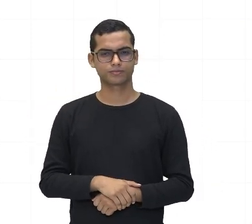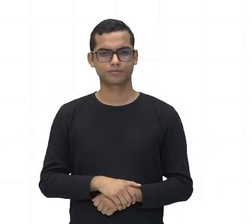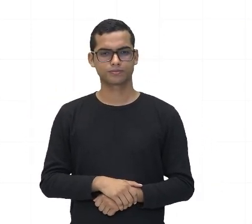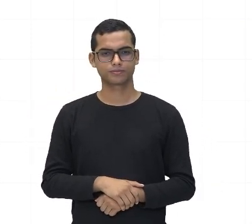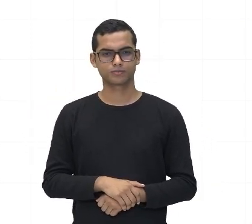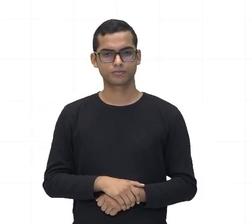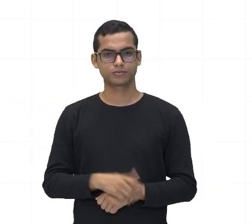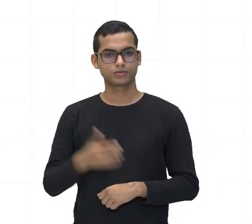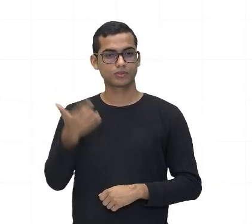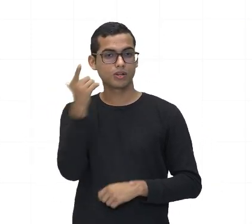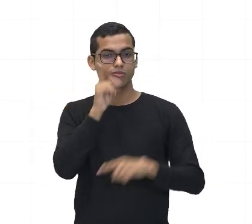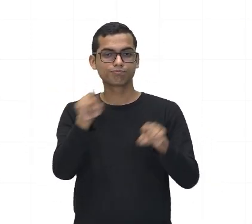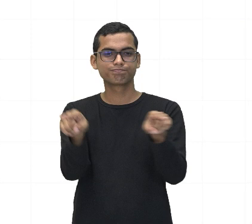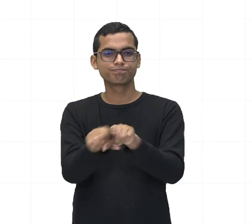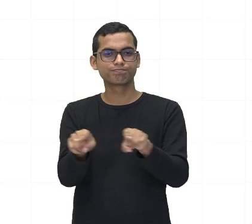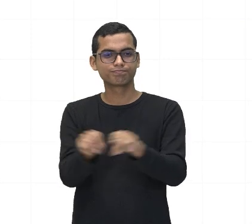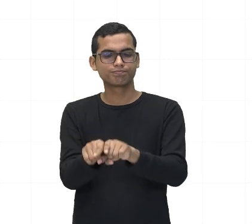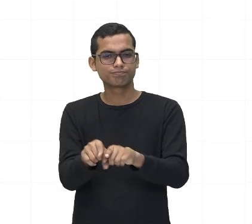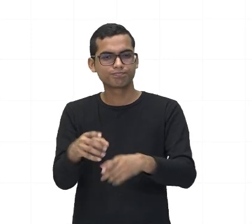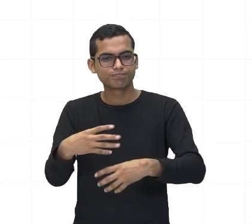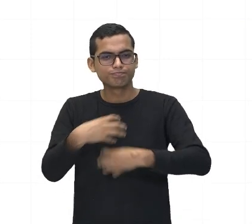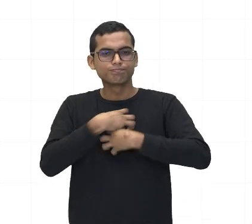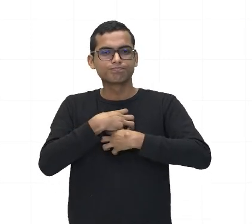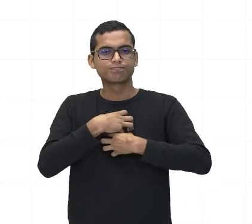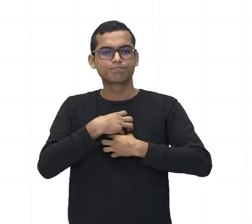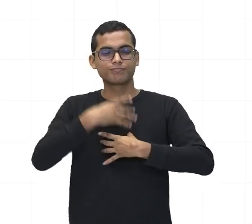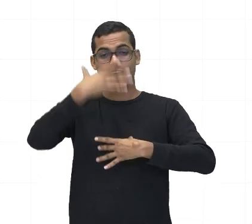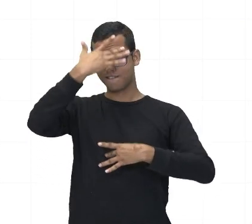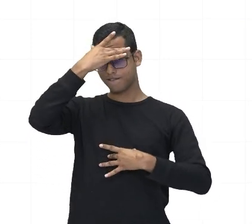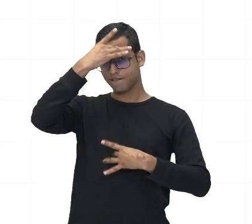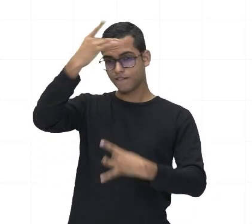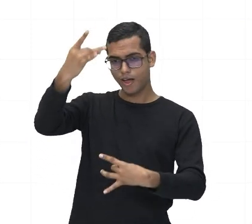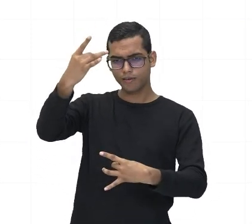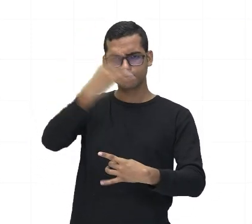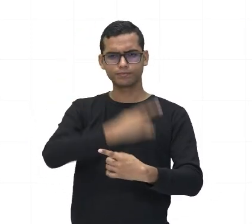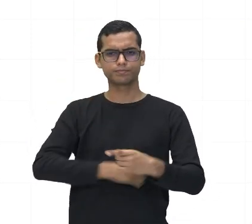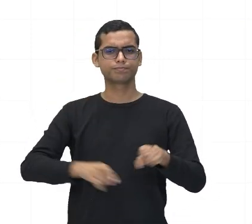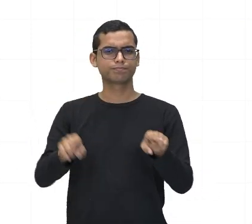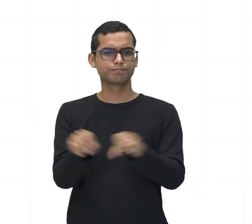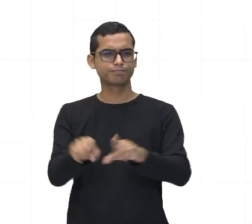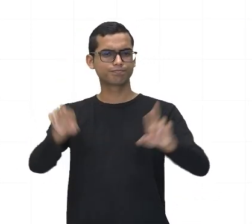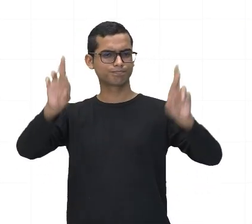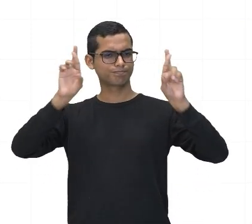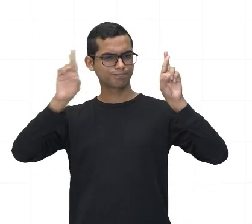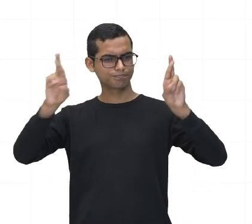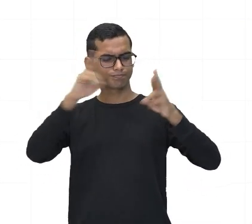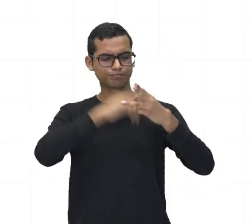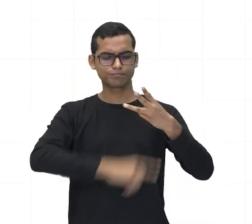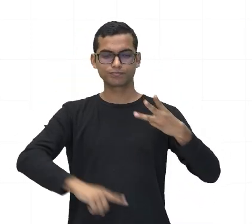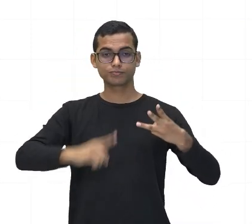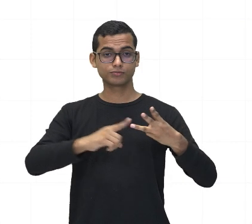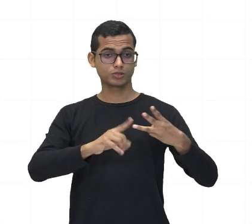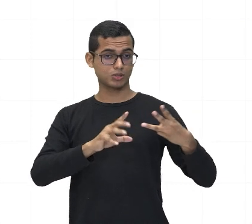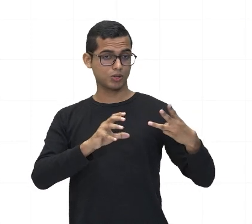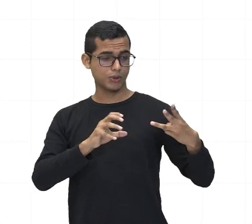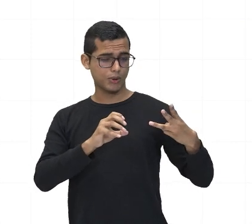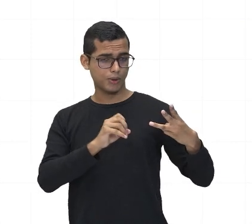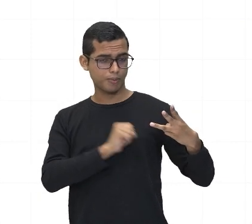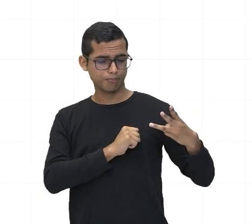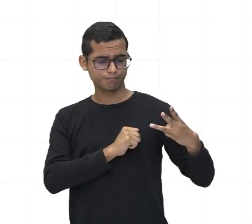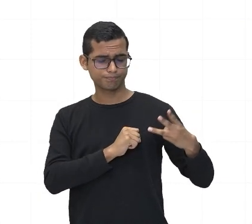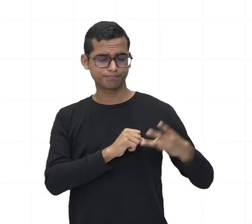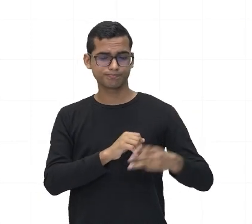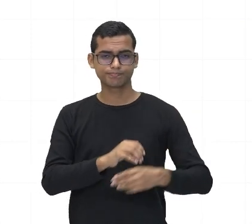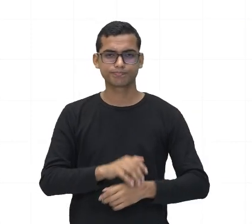amor. Então, nós poderíamos falar que, em suma, essa conexão com o transcendente, com